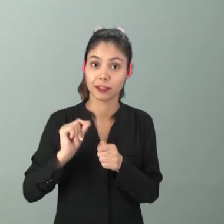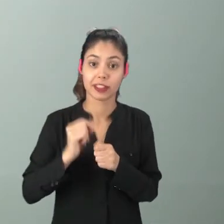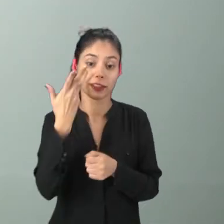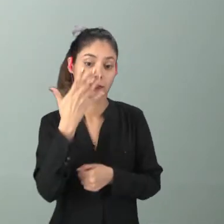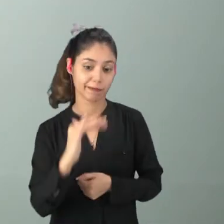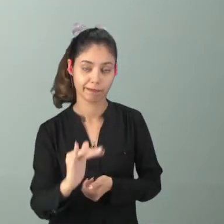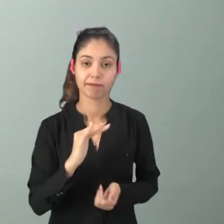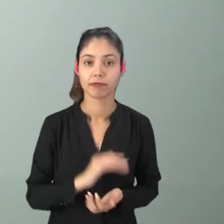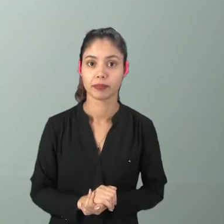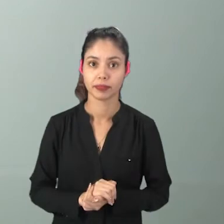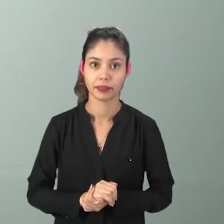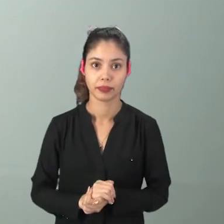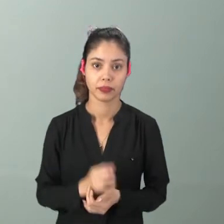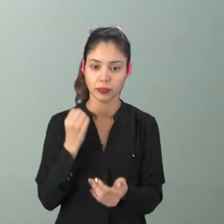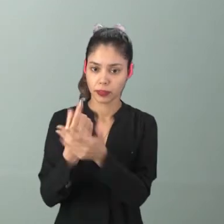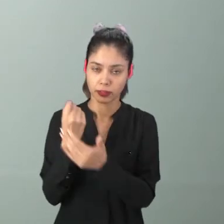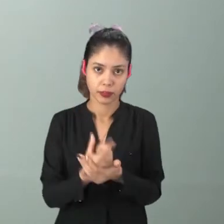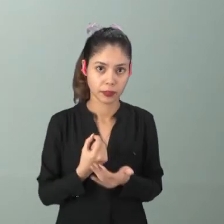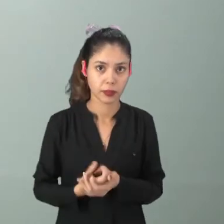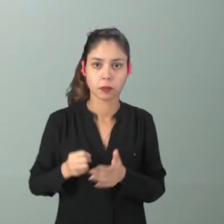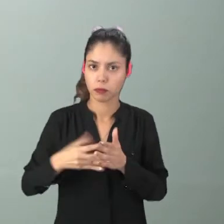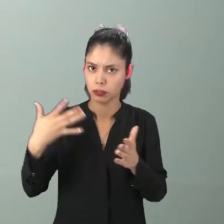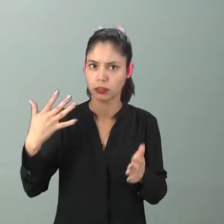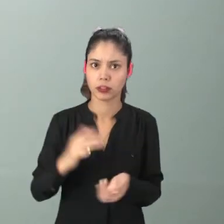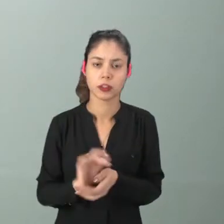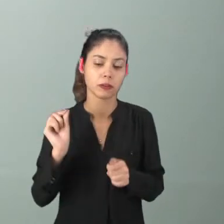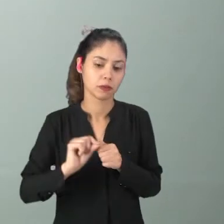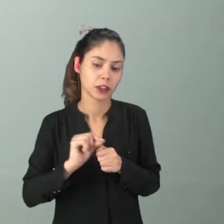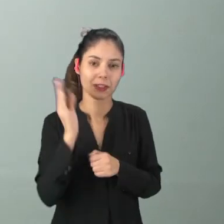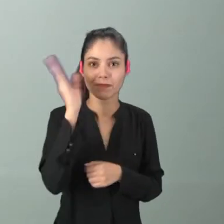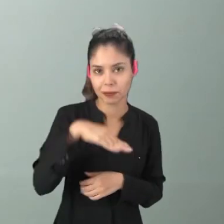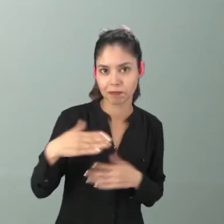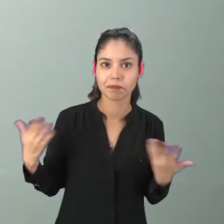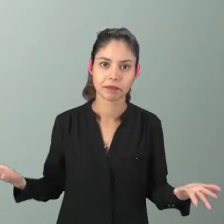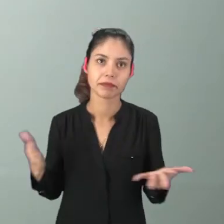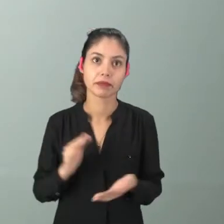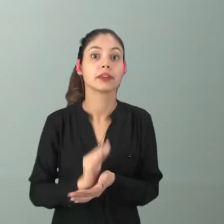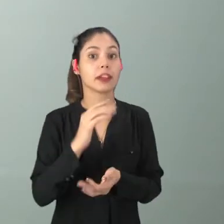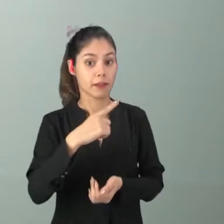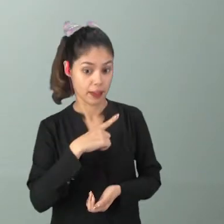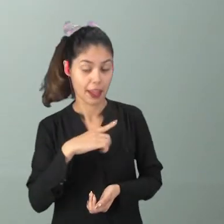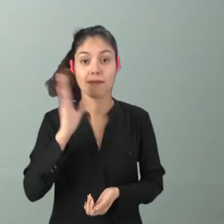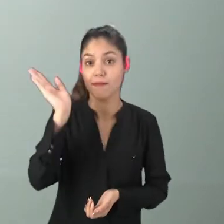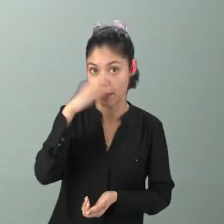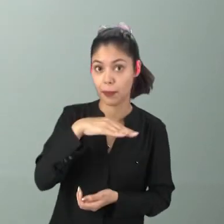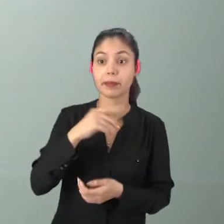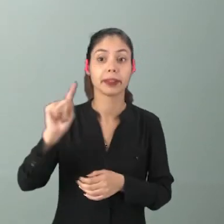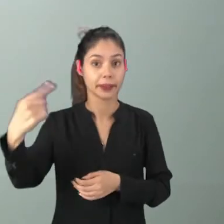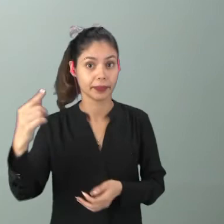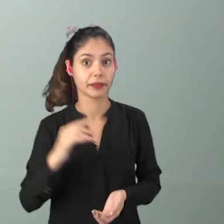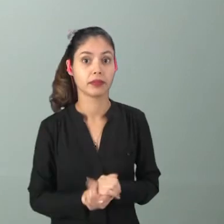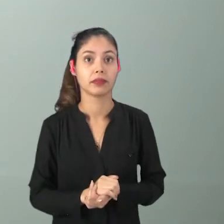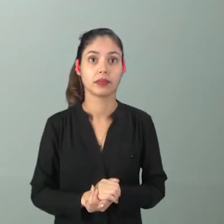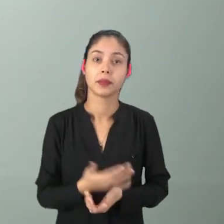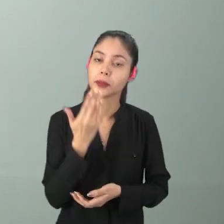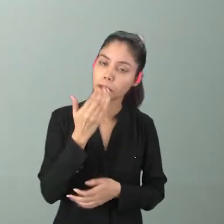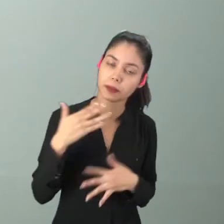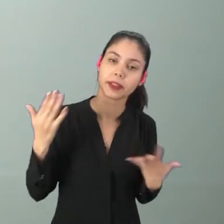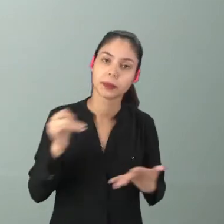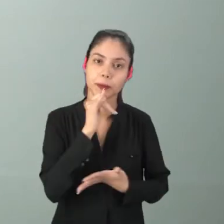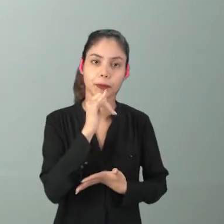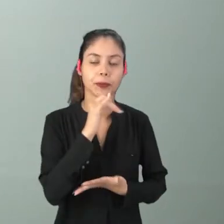crianças comprem coisas que muitas vezes não fazem mal para elas, né, no caso de